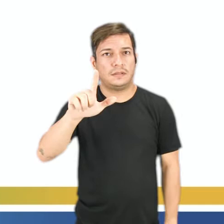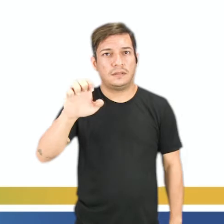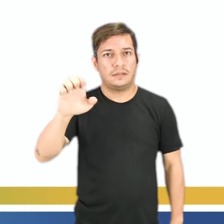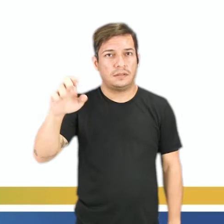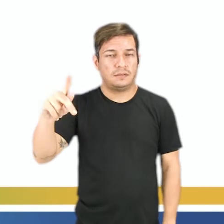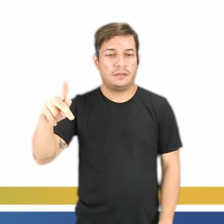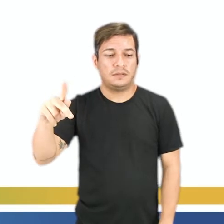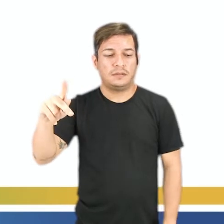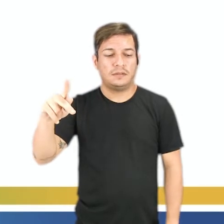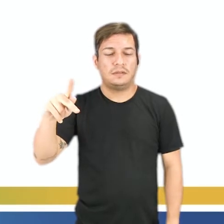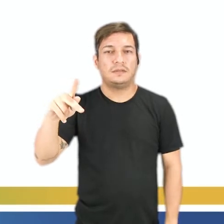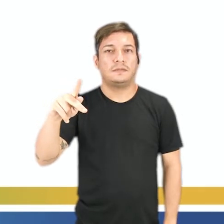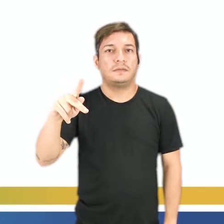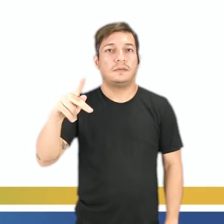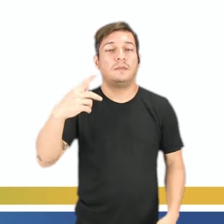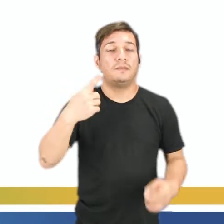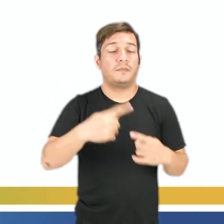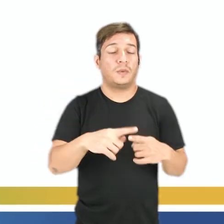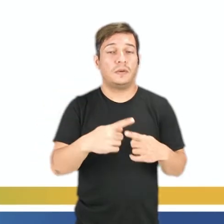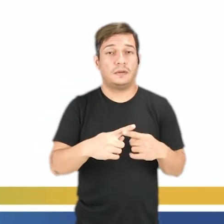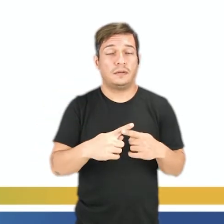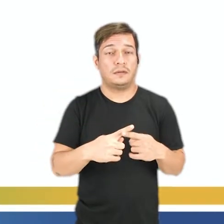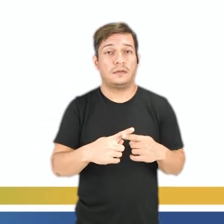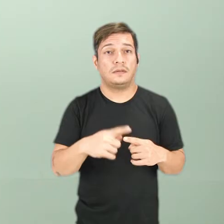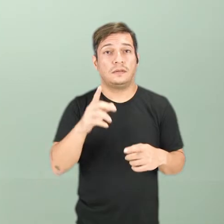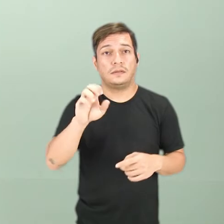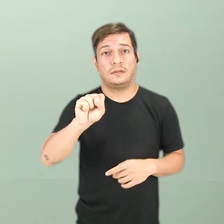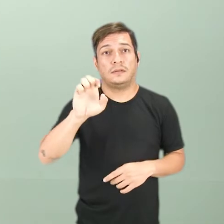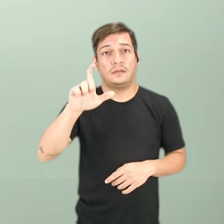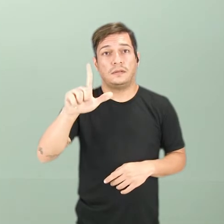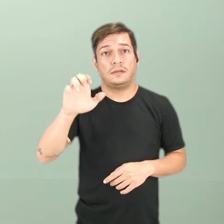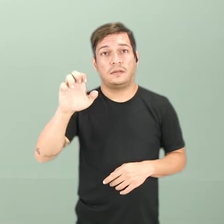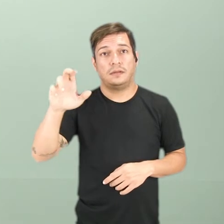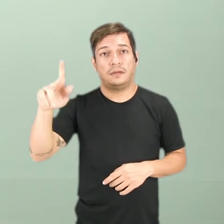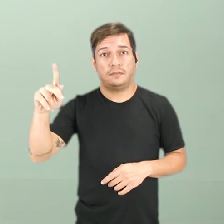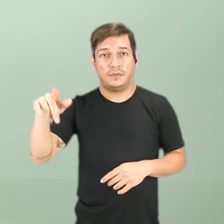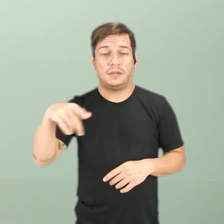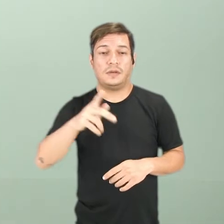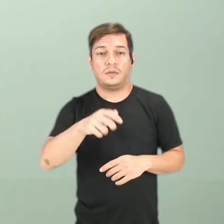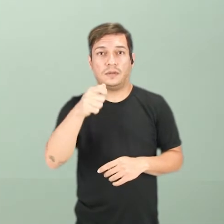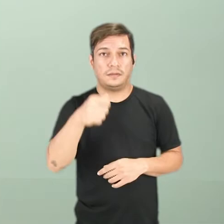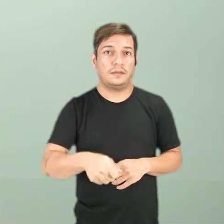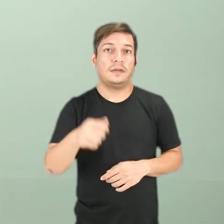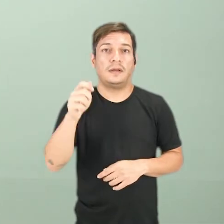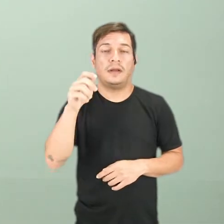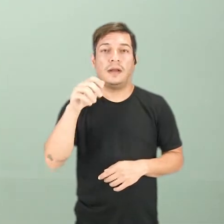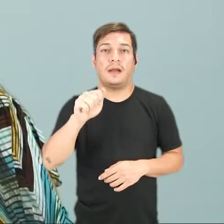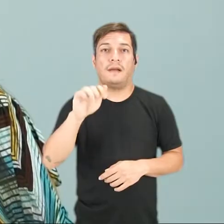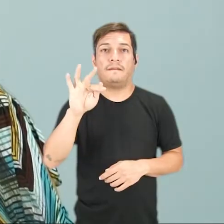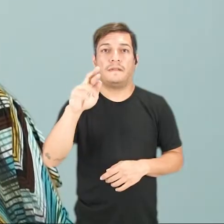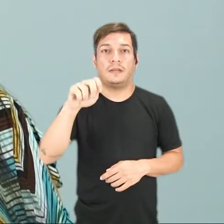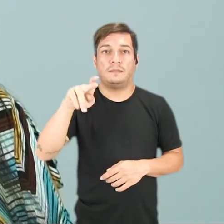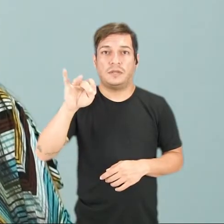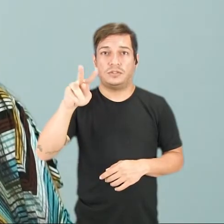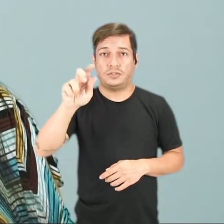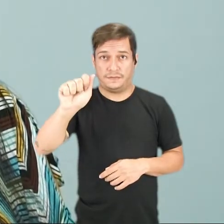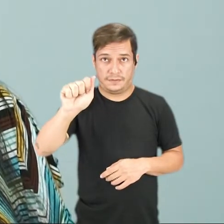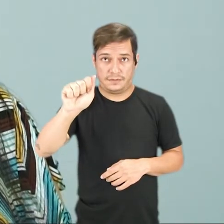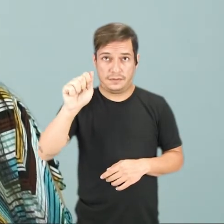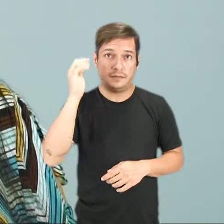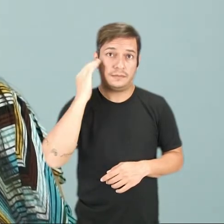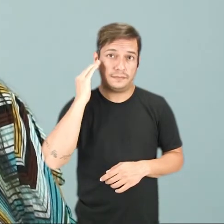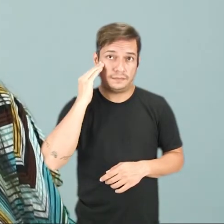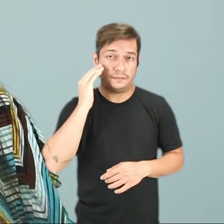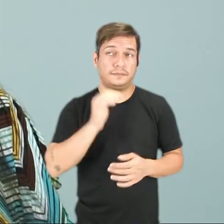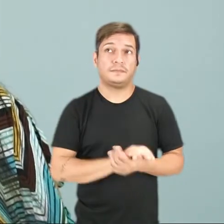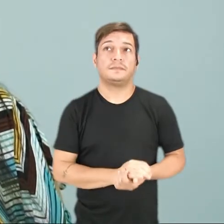está mais slept, porque o slept é para forma afirmativa. Foi interrogativa, tem que colocar o did,